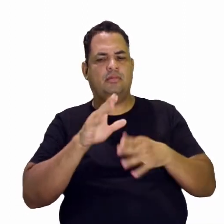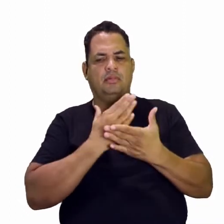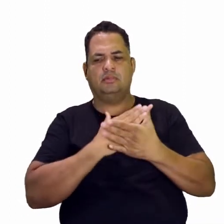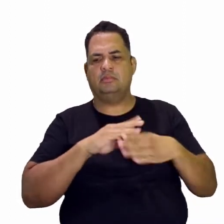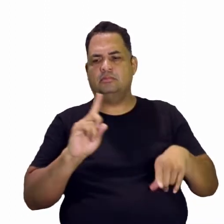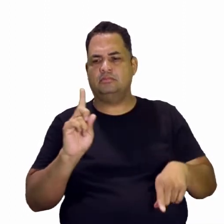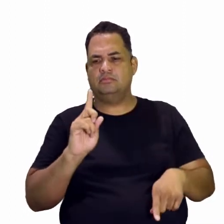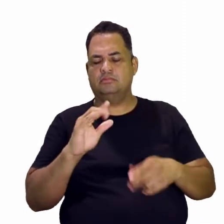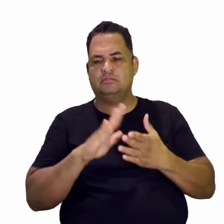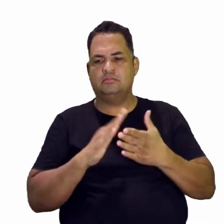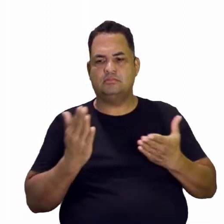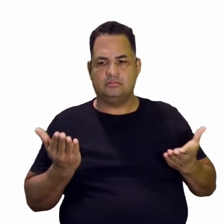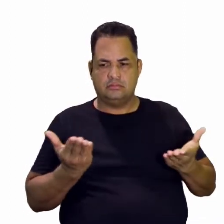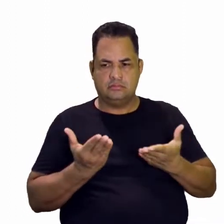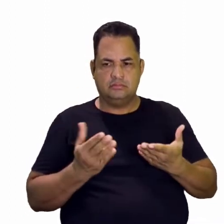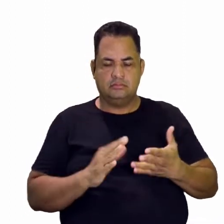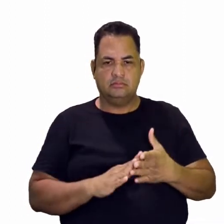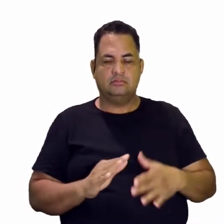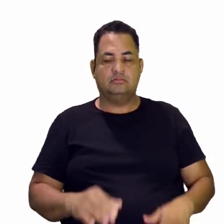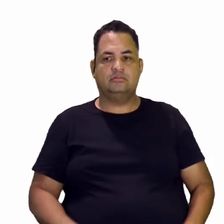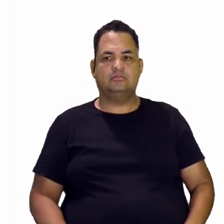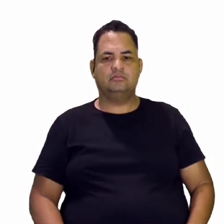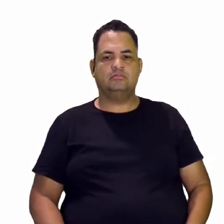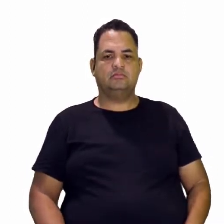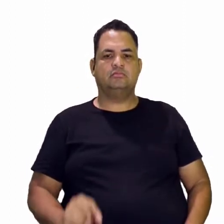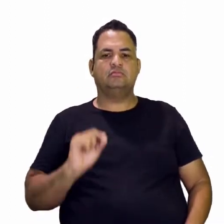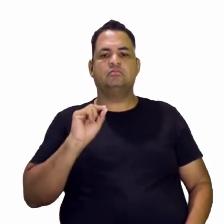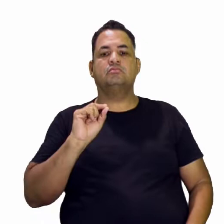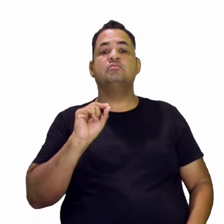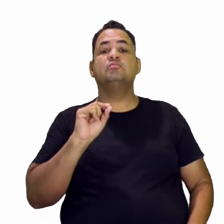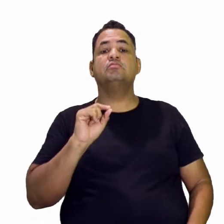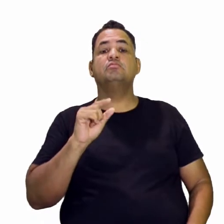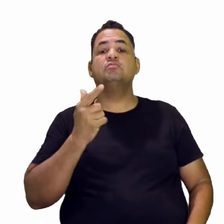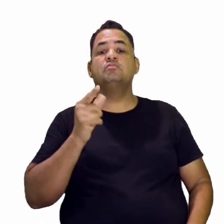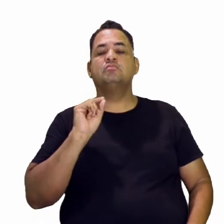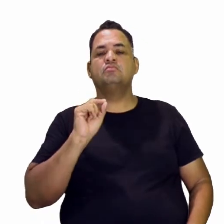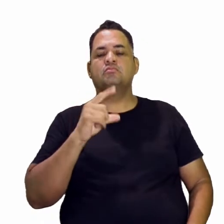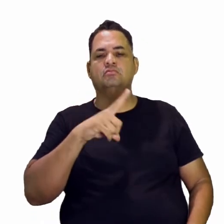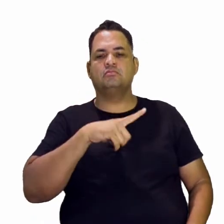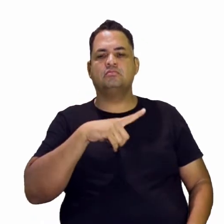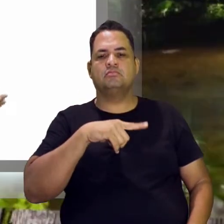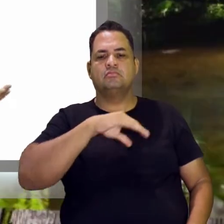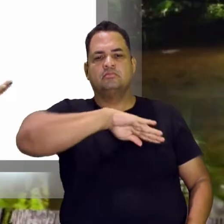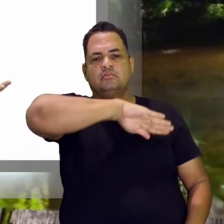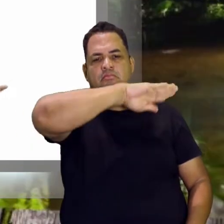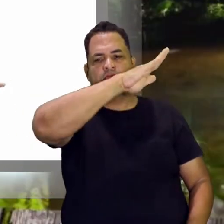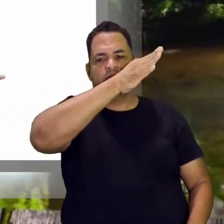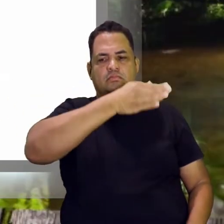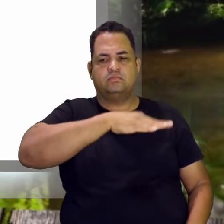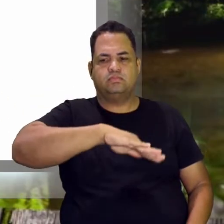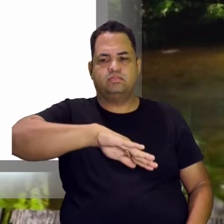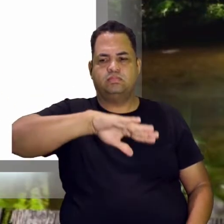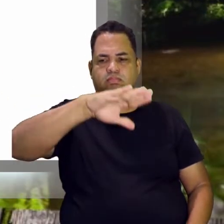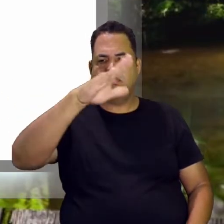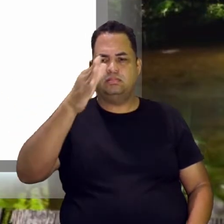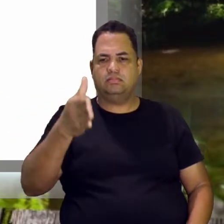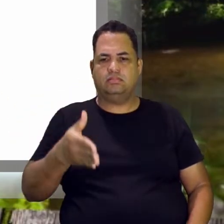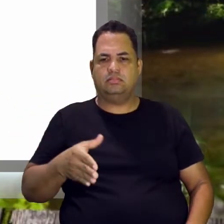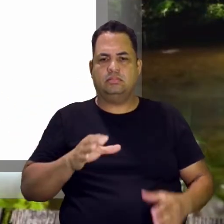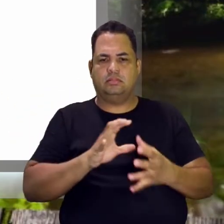tá? Hoje, olha aqui para mim, hoje o que você tem de montanhas, tá?